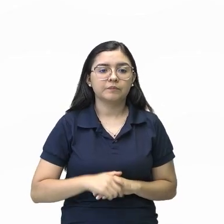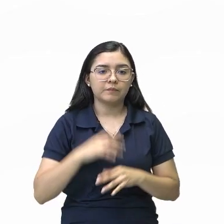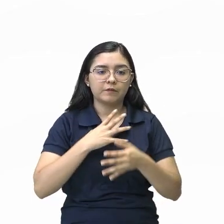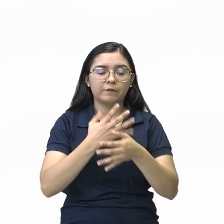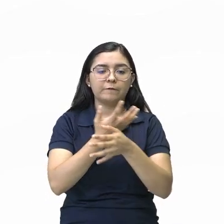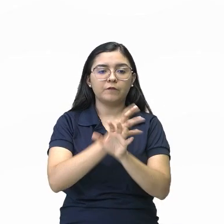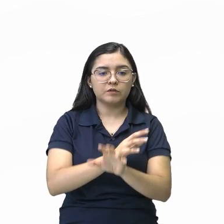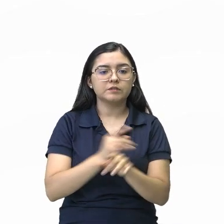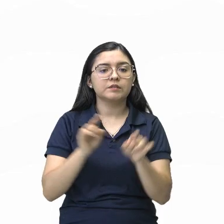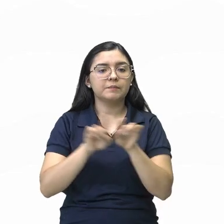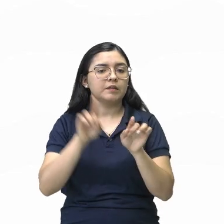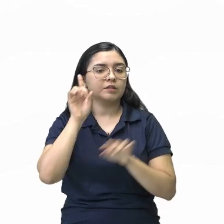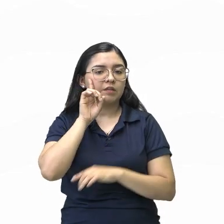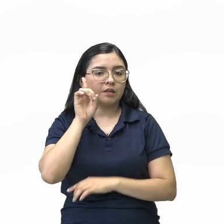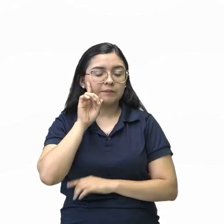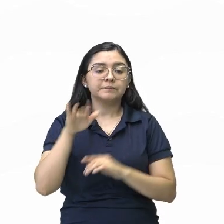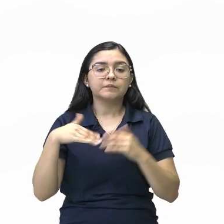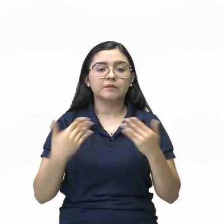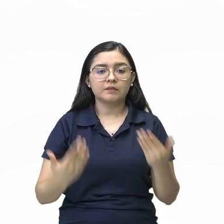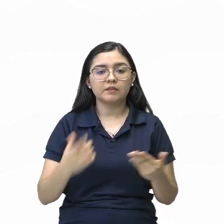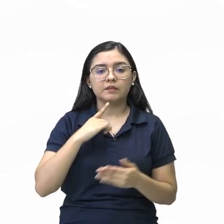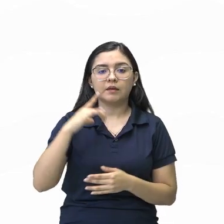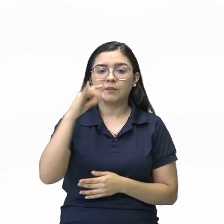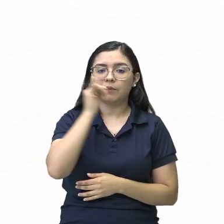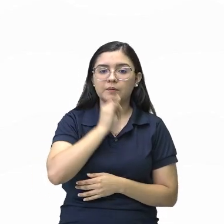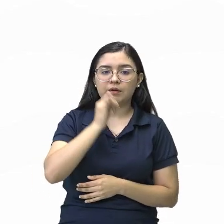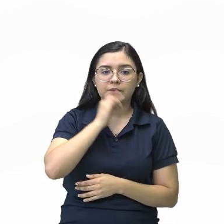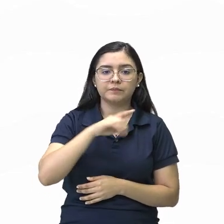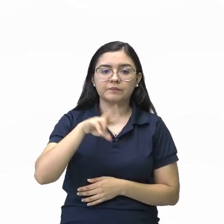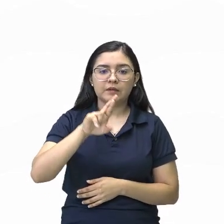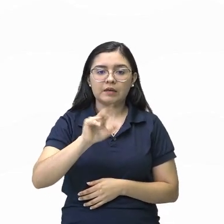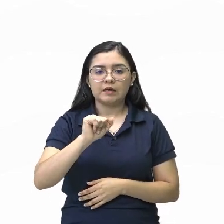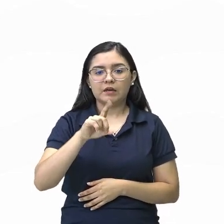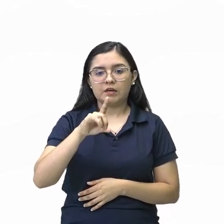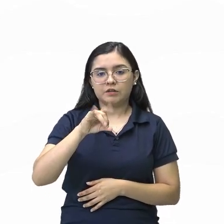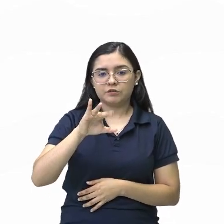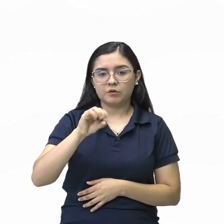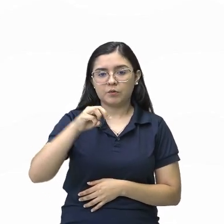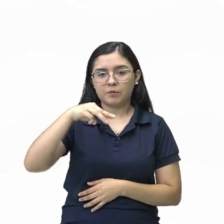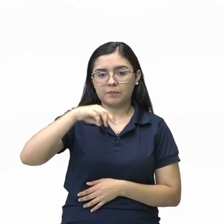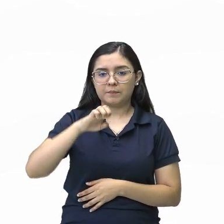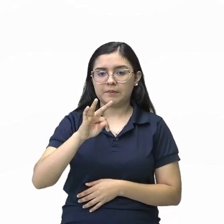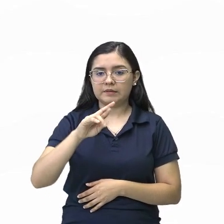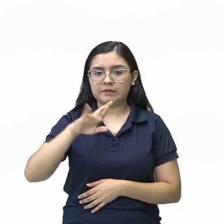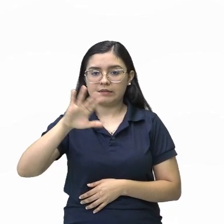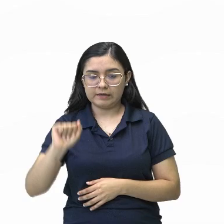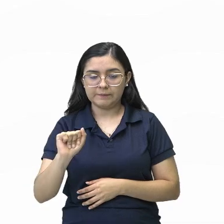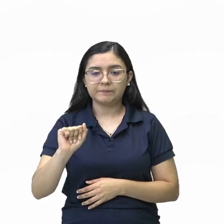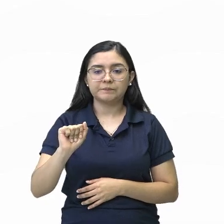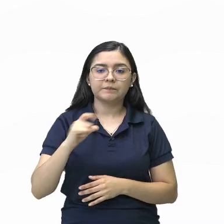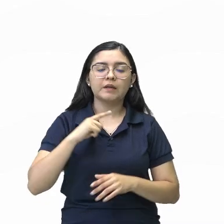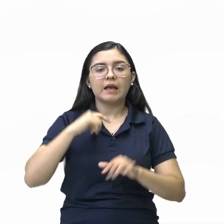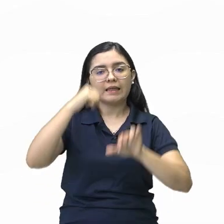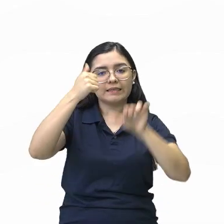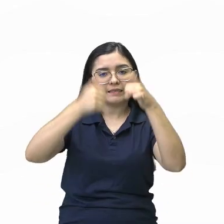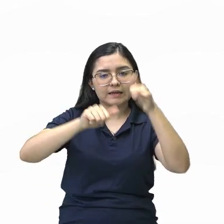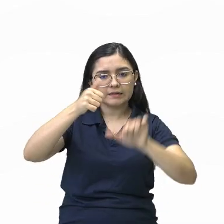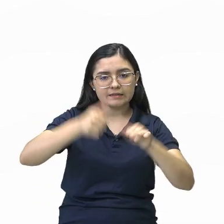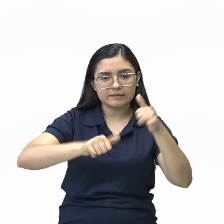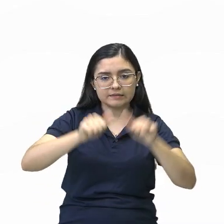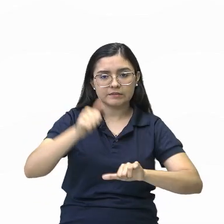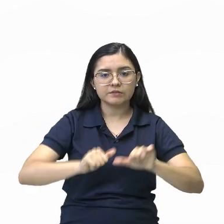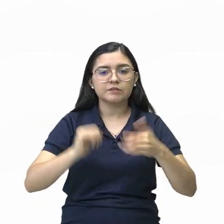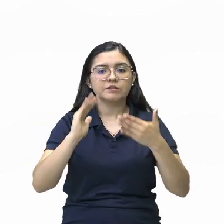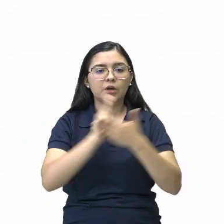Fósseis e datação. Nós temos aí o exemplo, a radiometria, onde faz a análise aí